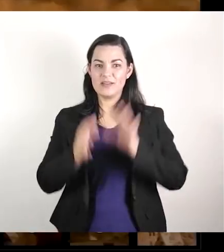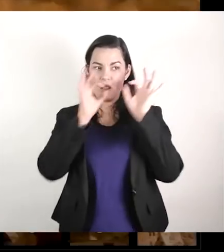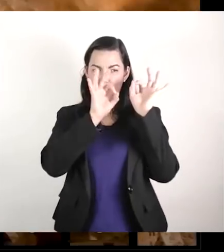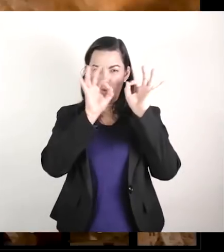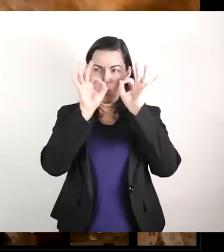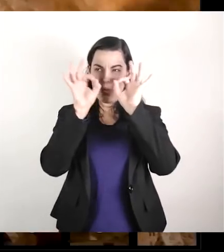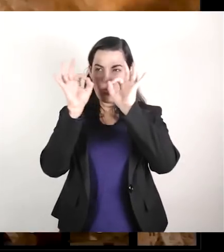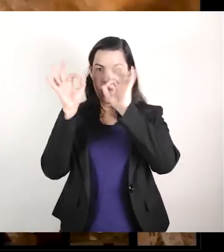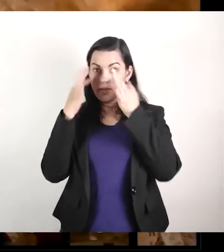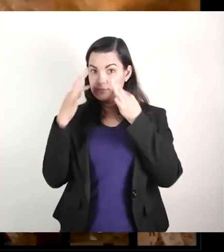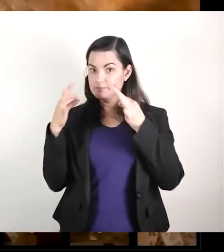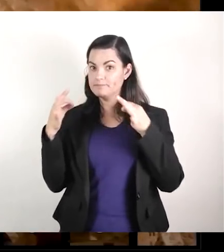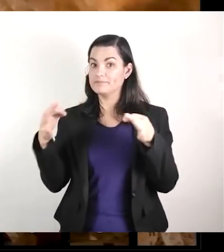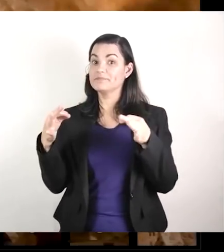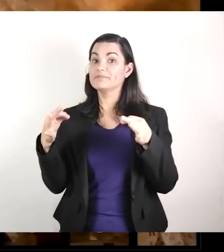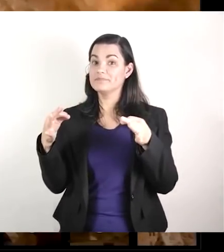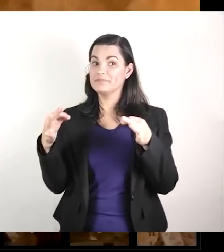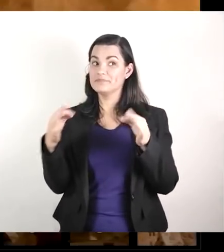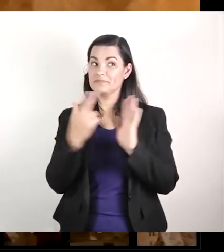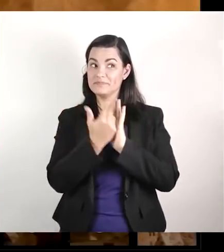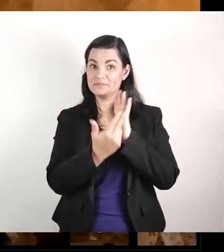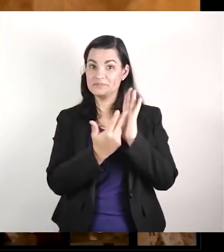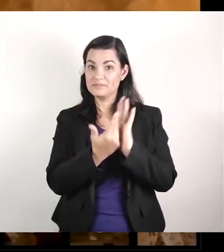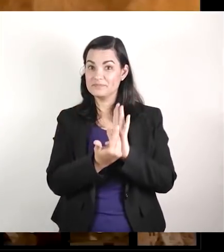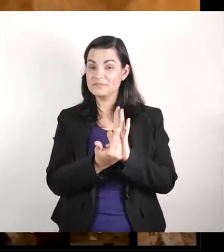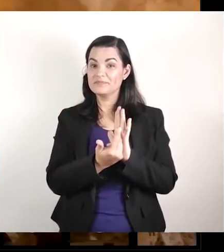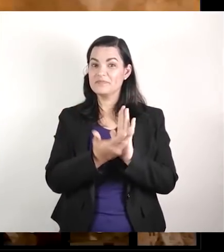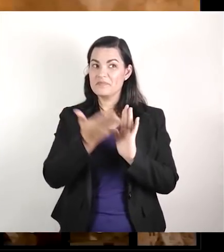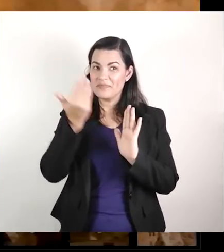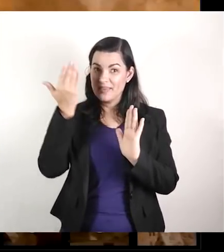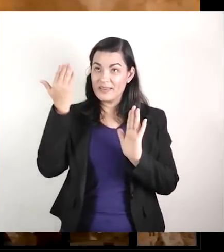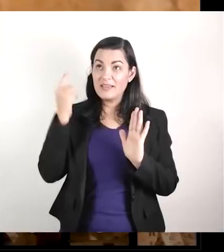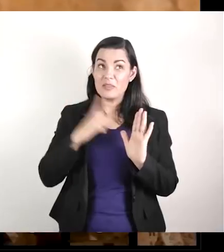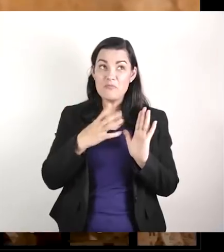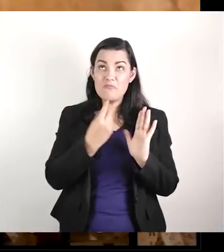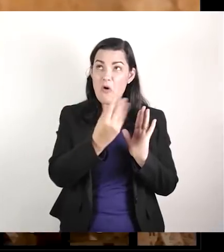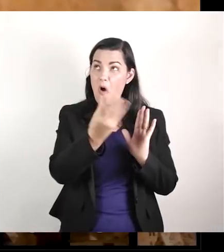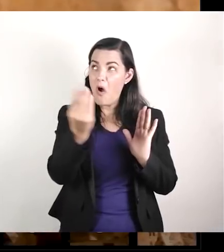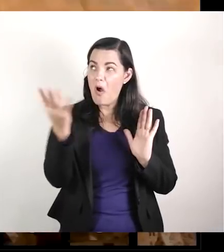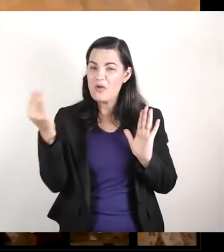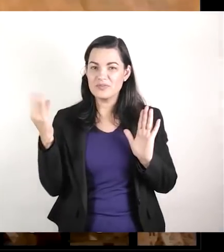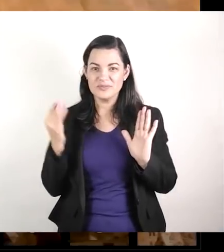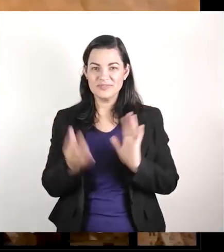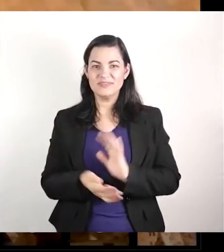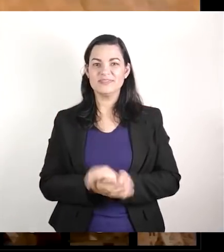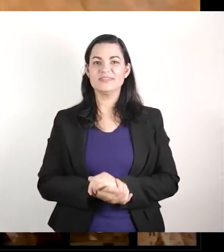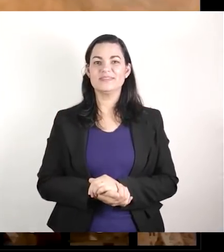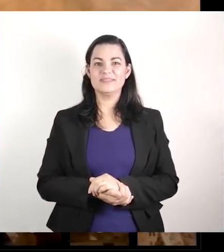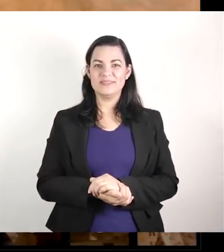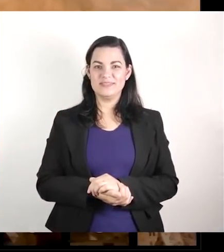Olhos atentos para os registros rupestres. Tem um monte por aí, olha só.